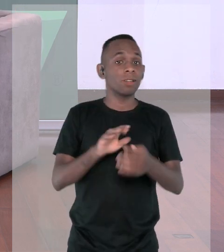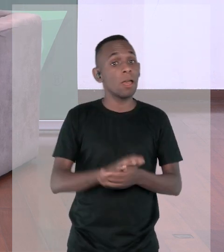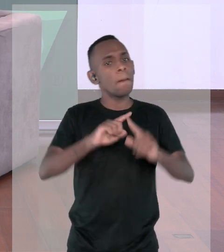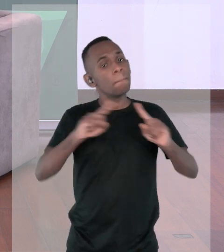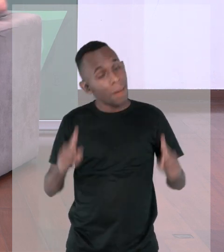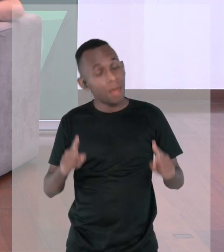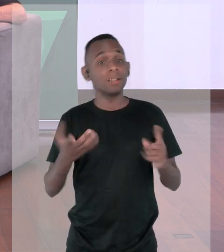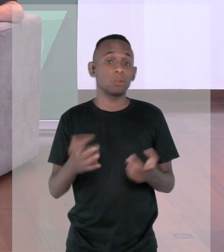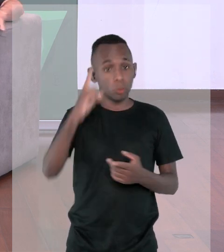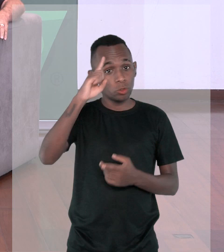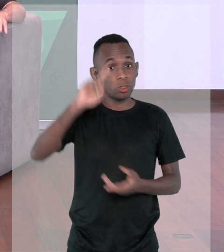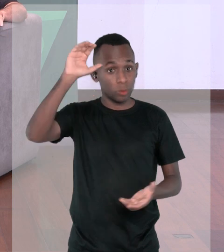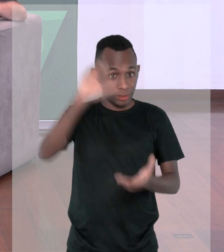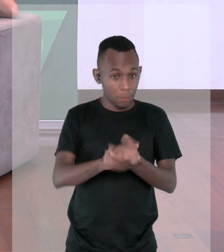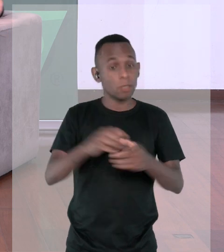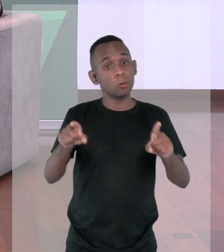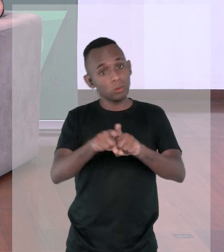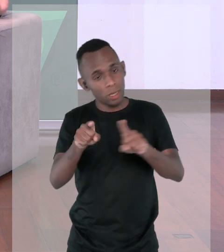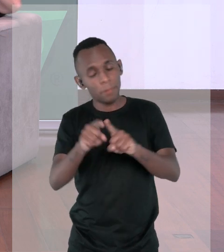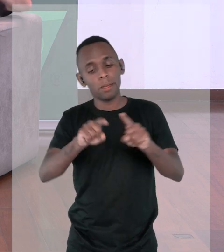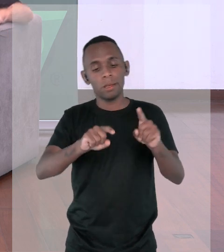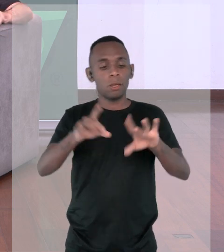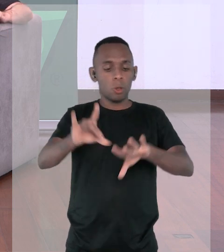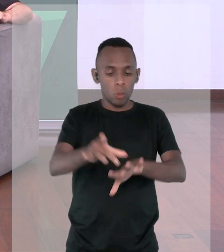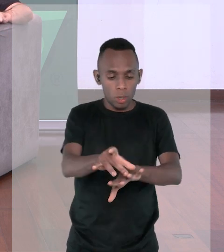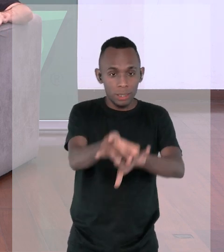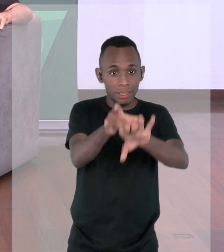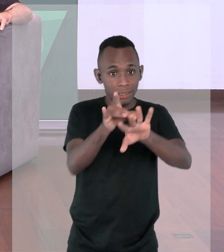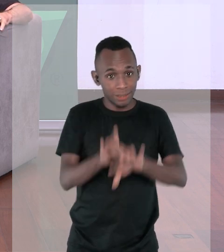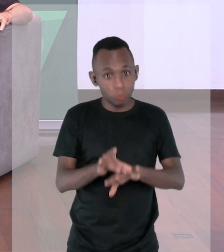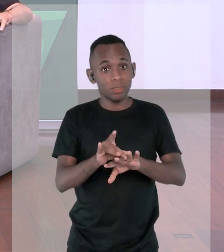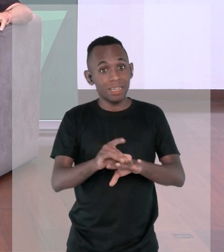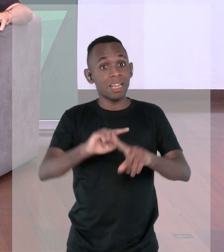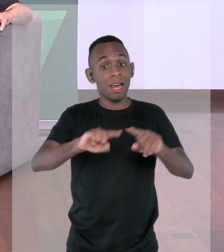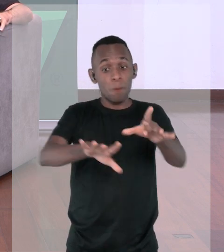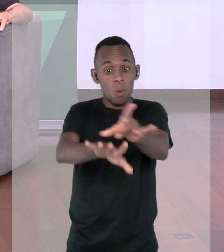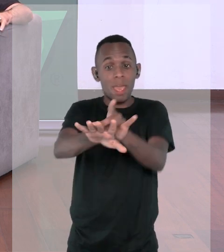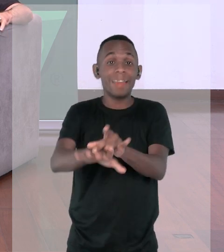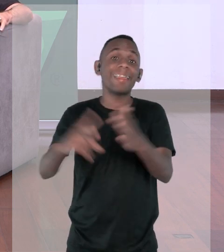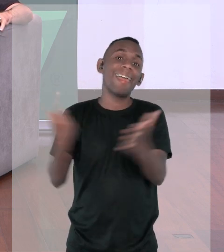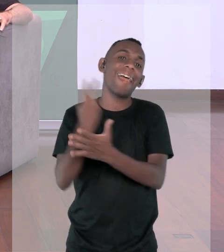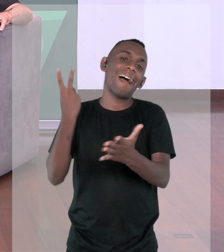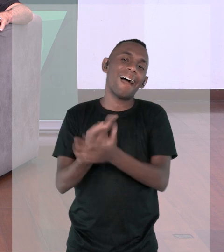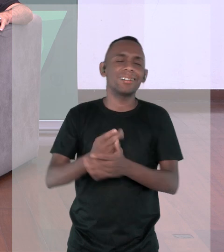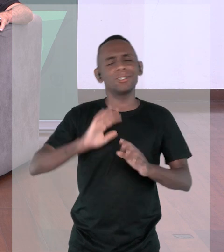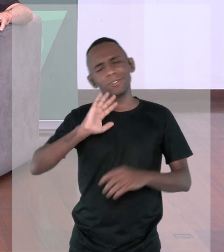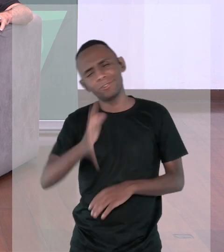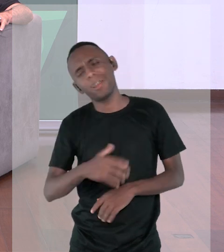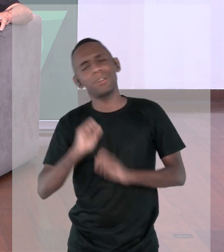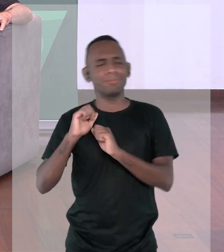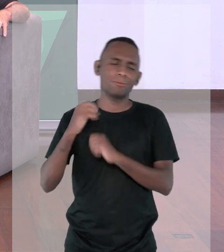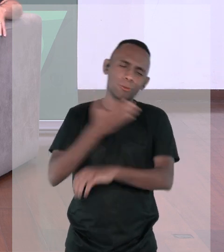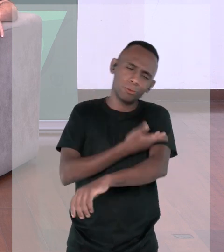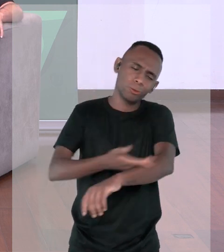Mas considerando que o dia do casamento eu também coloquei aliança no dedo, na mão errada da Janaína, então eu já tenho essa